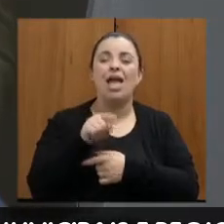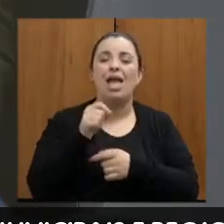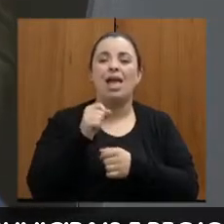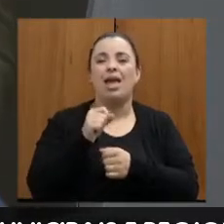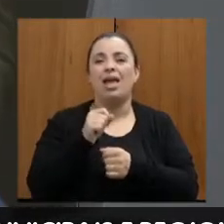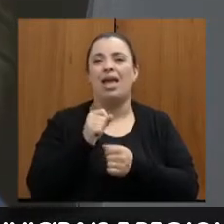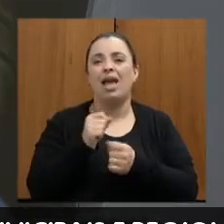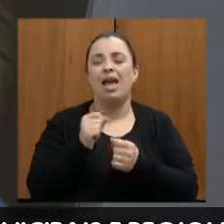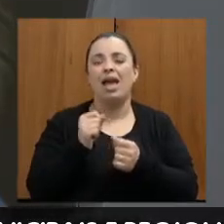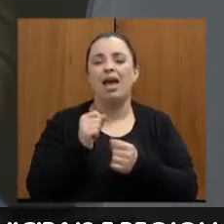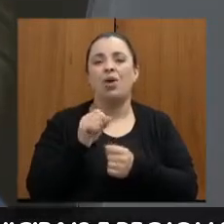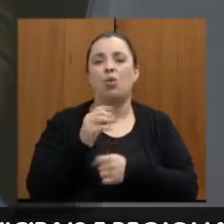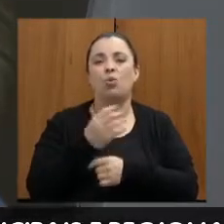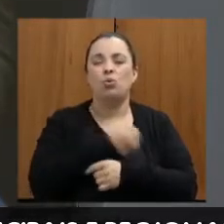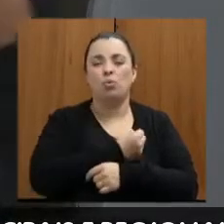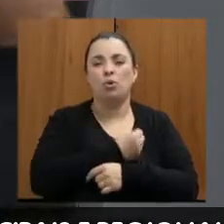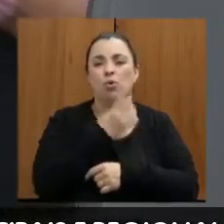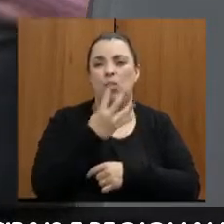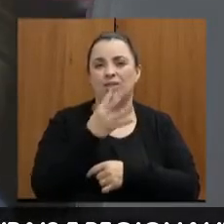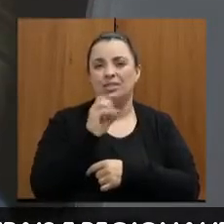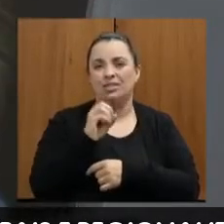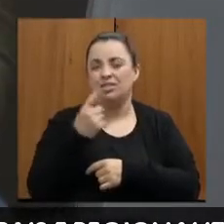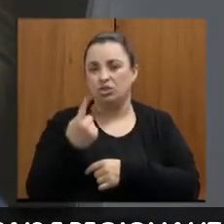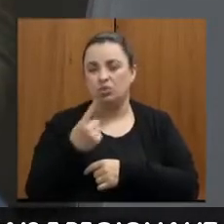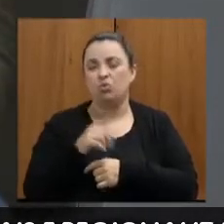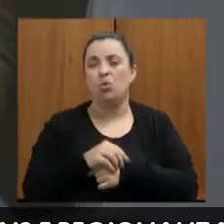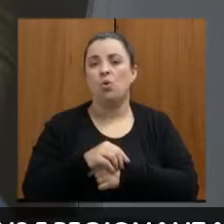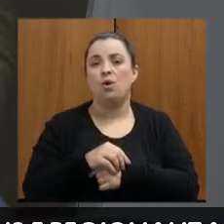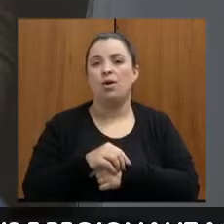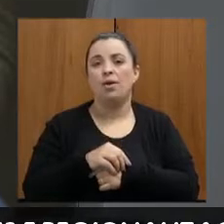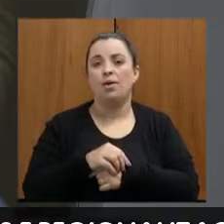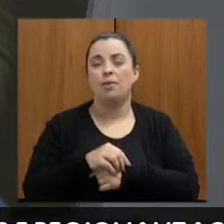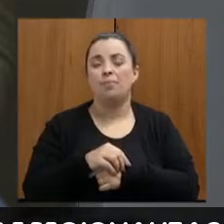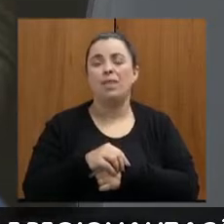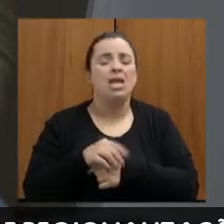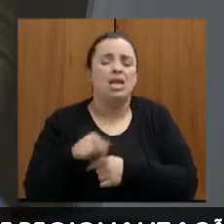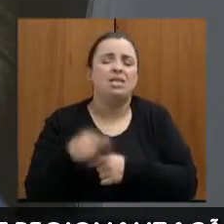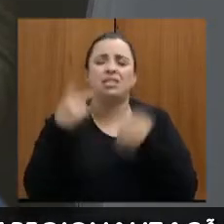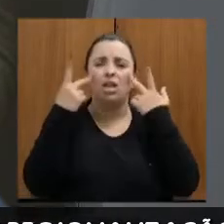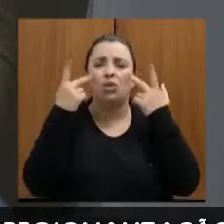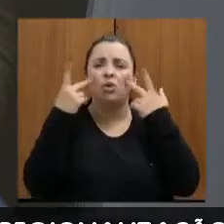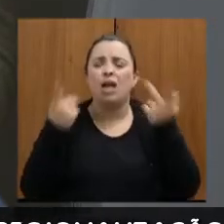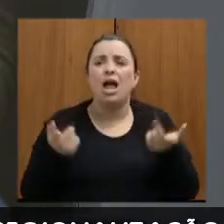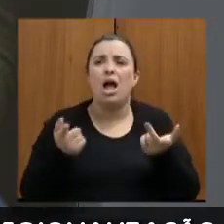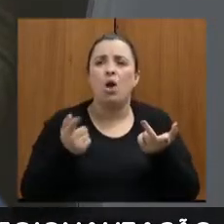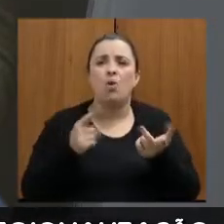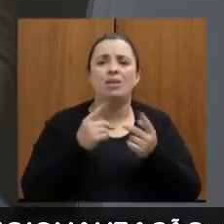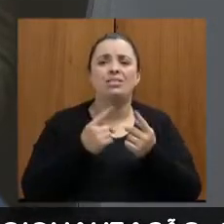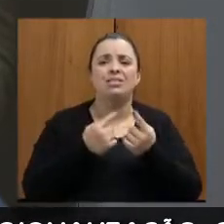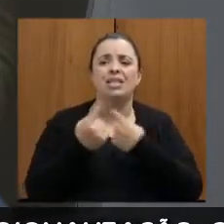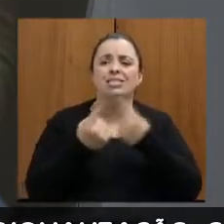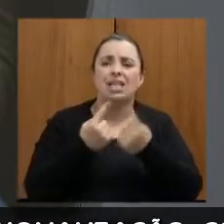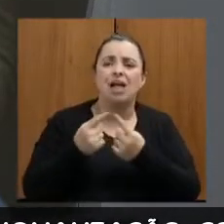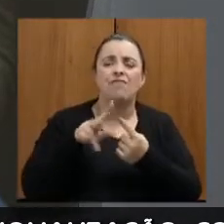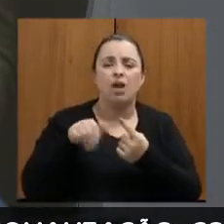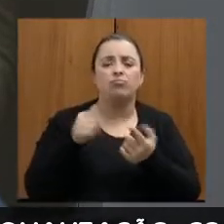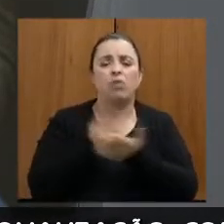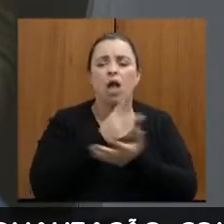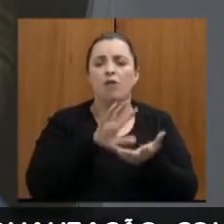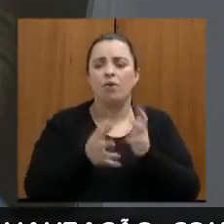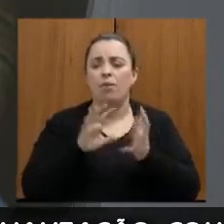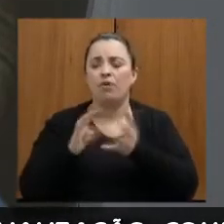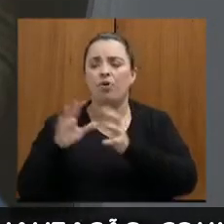isso é é natural e registrados vão ser na farmácia e hoje é só tem um percentual daquilo que estava programado